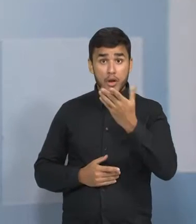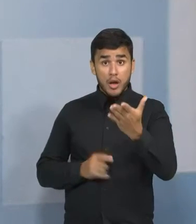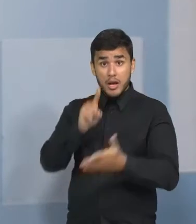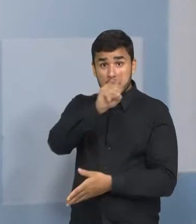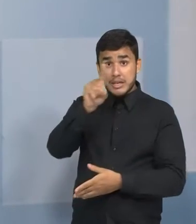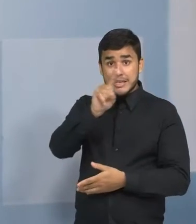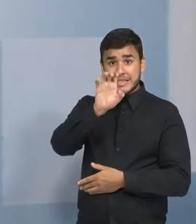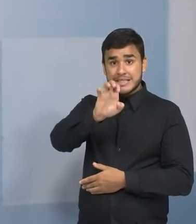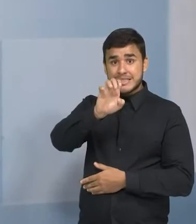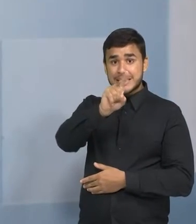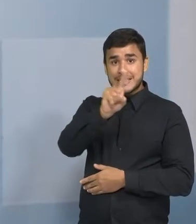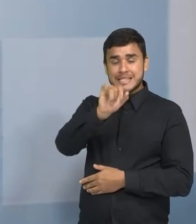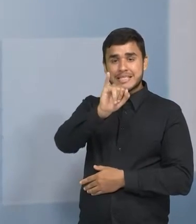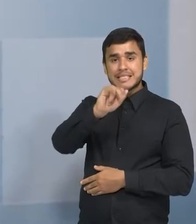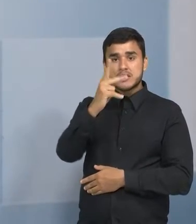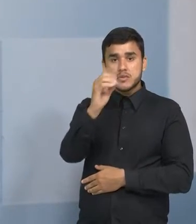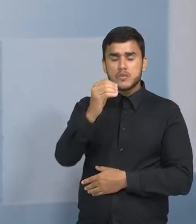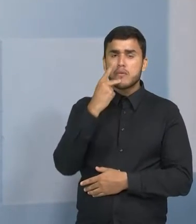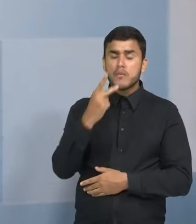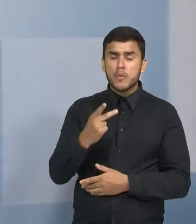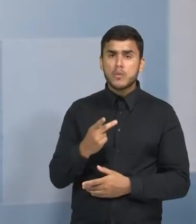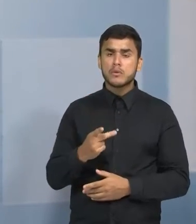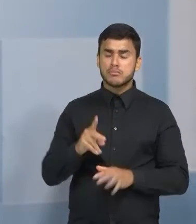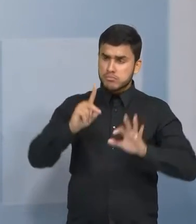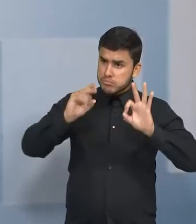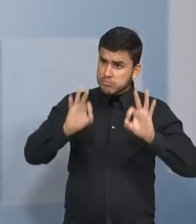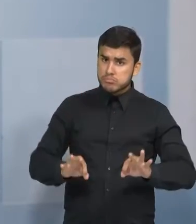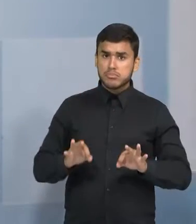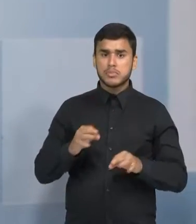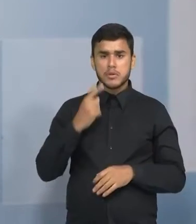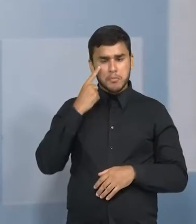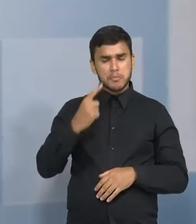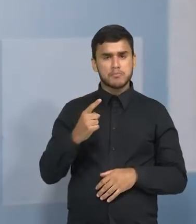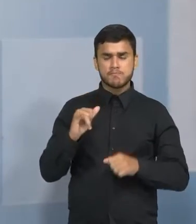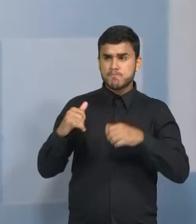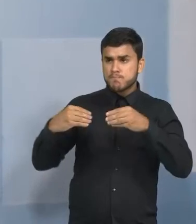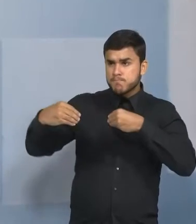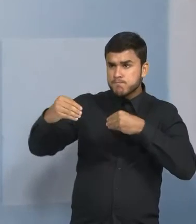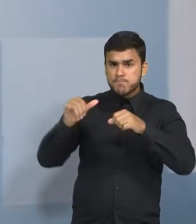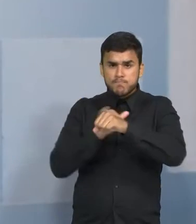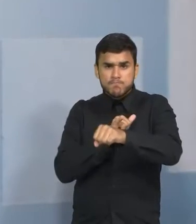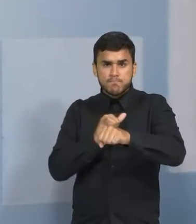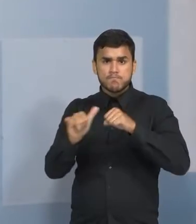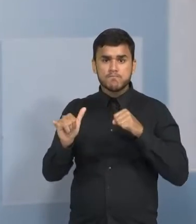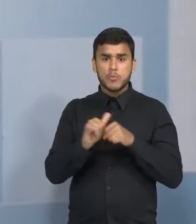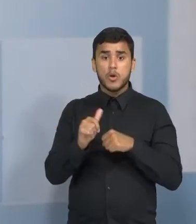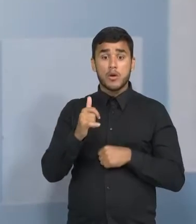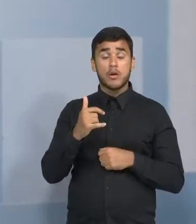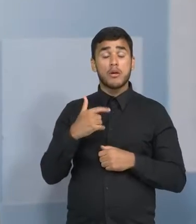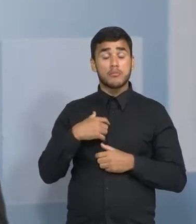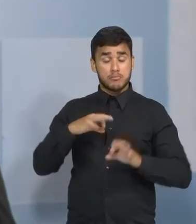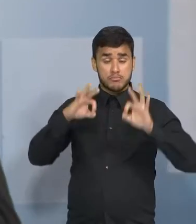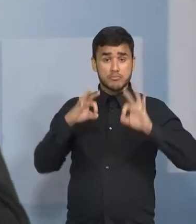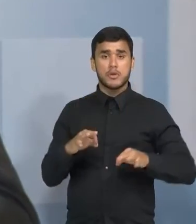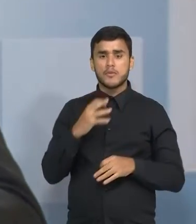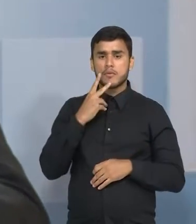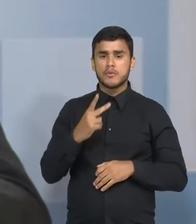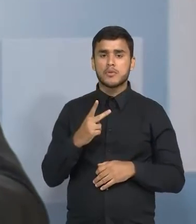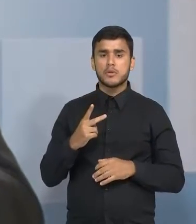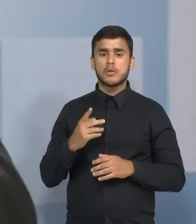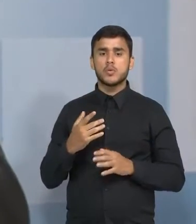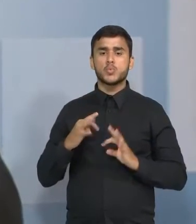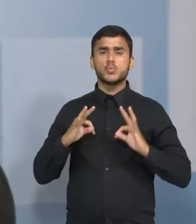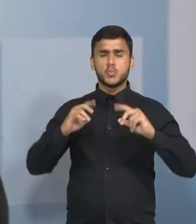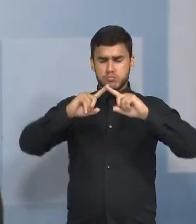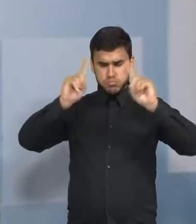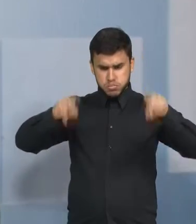só uma pessoa mais afinca na tribuna, mas também como um grande articulador para mostrar à sociedade o